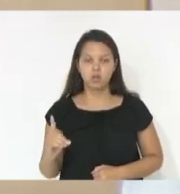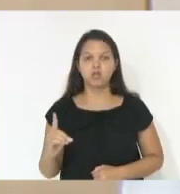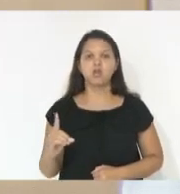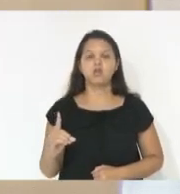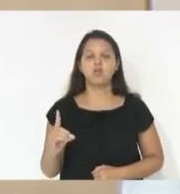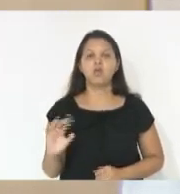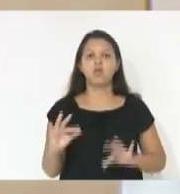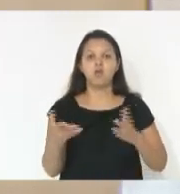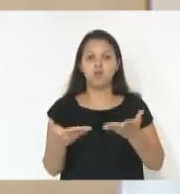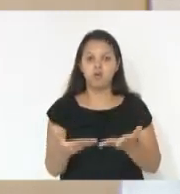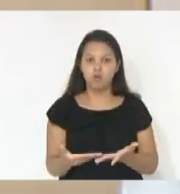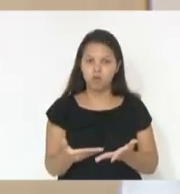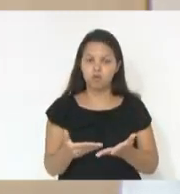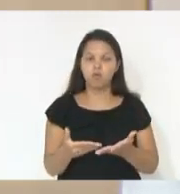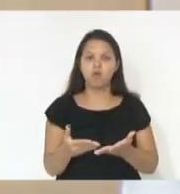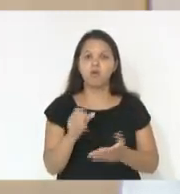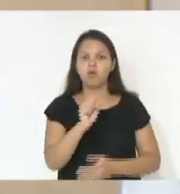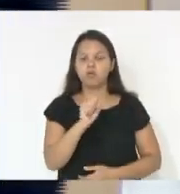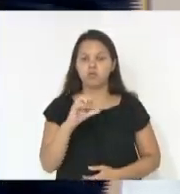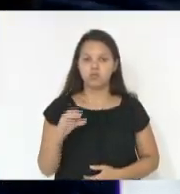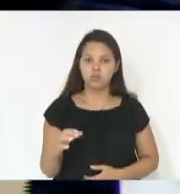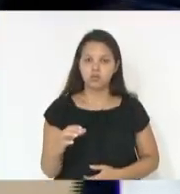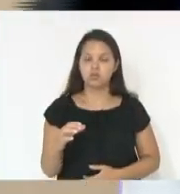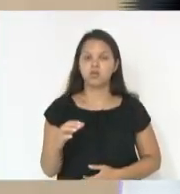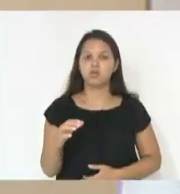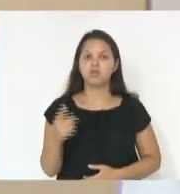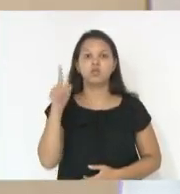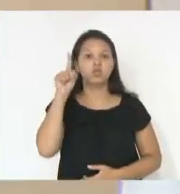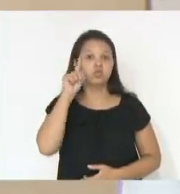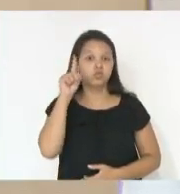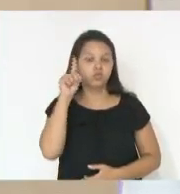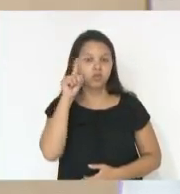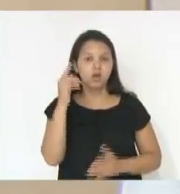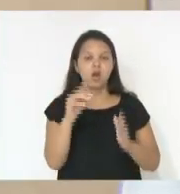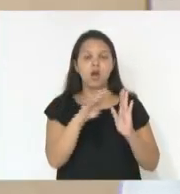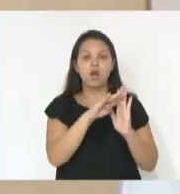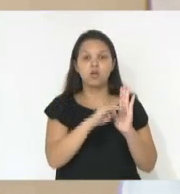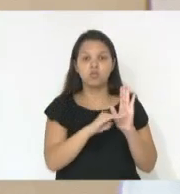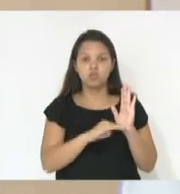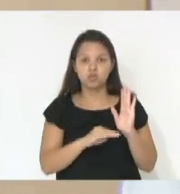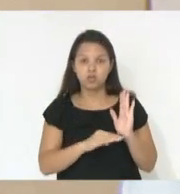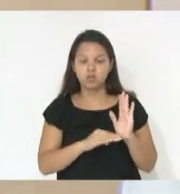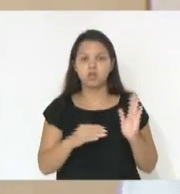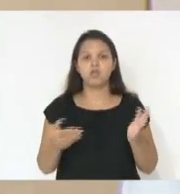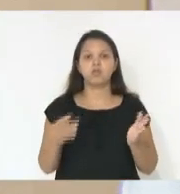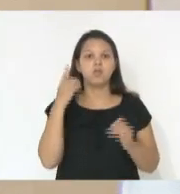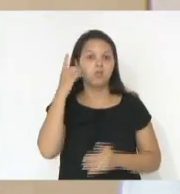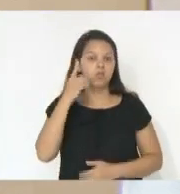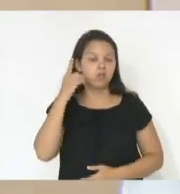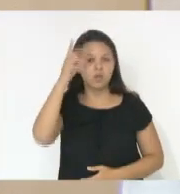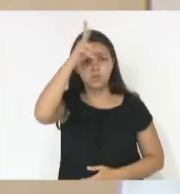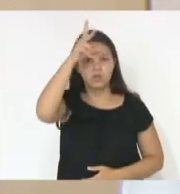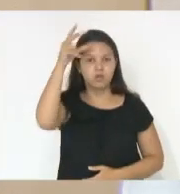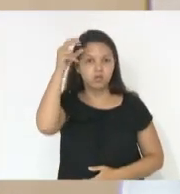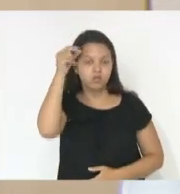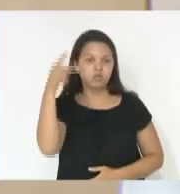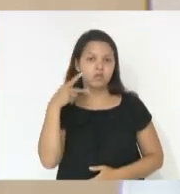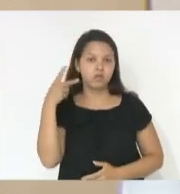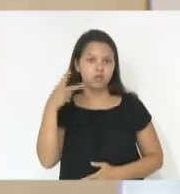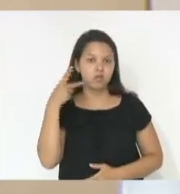dedique uma agenda especial em parceria com os parlamentares estaduais, prefeitos e vereadores da região para tratar das obras